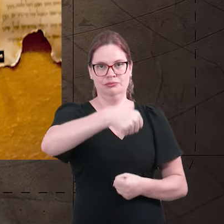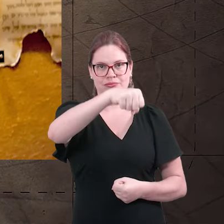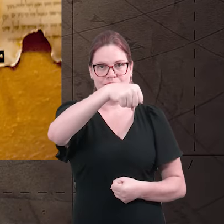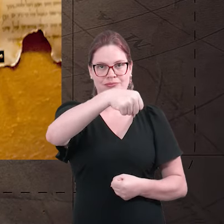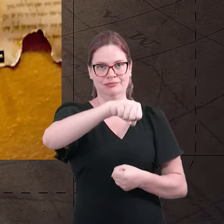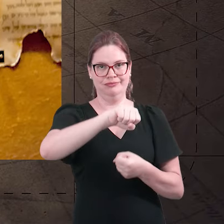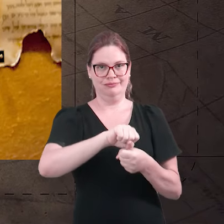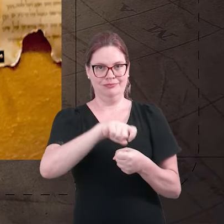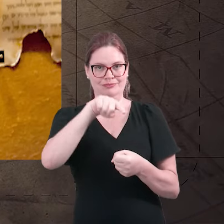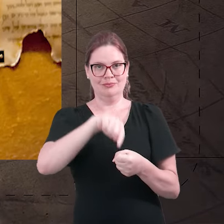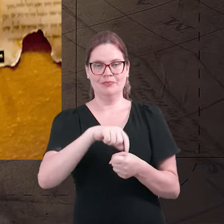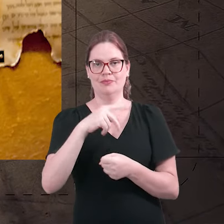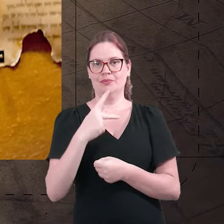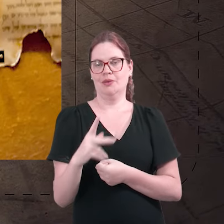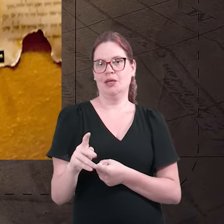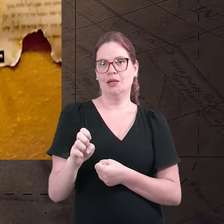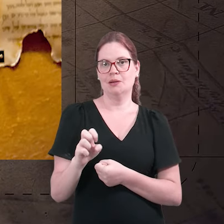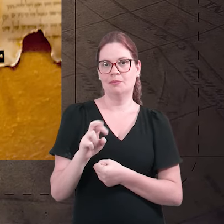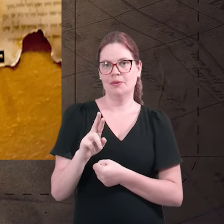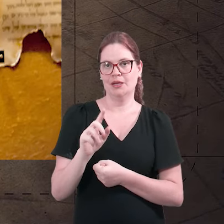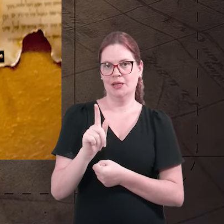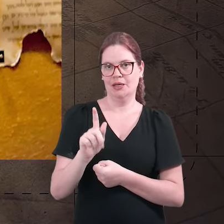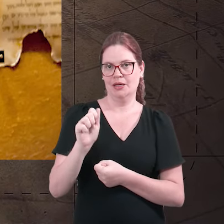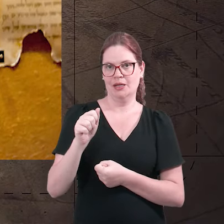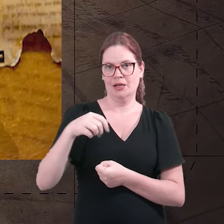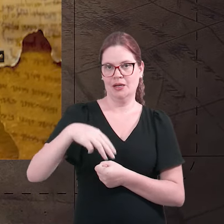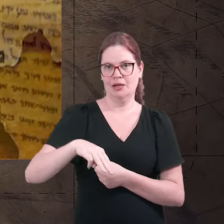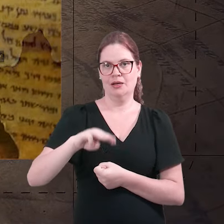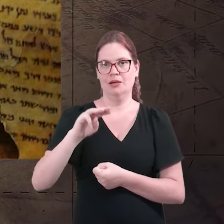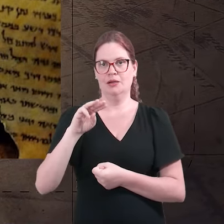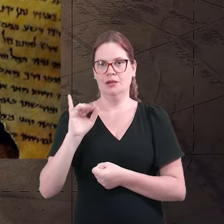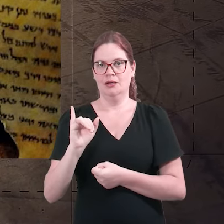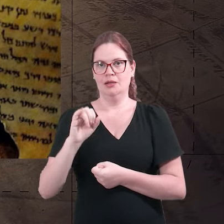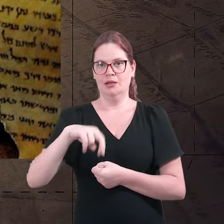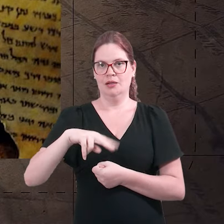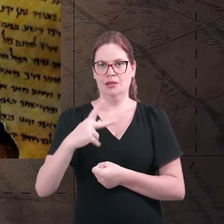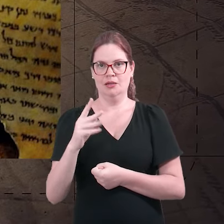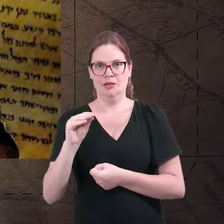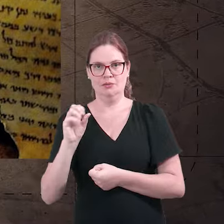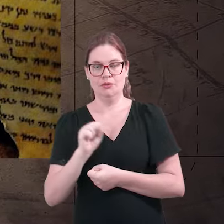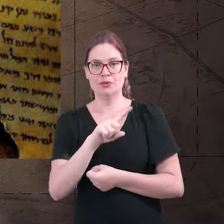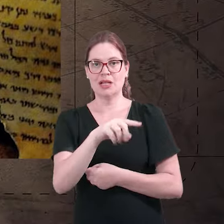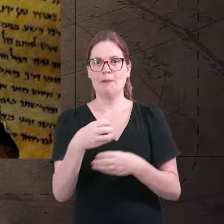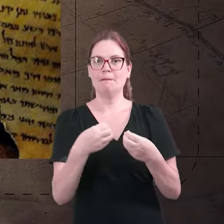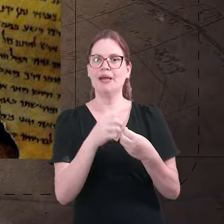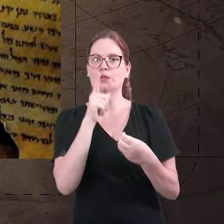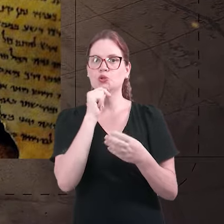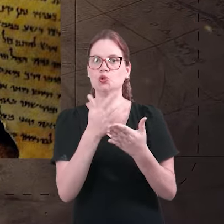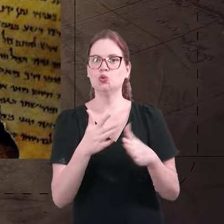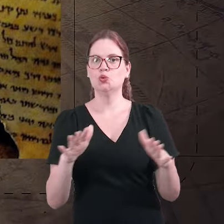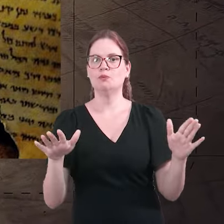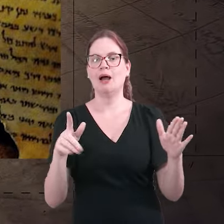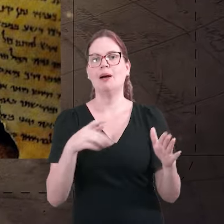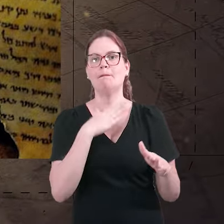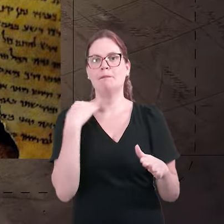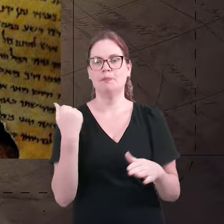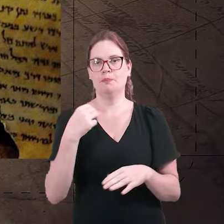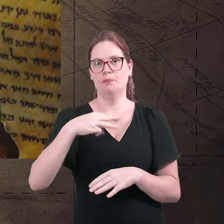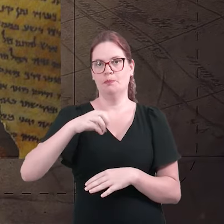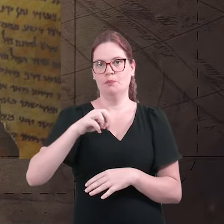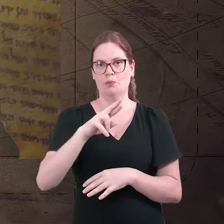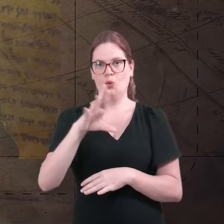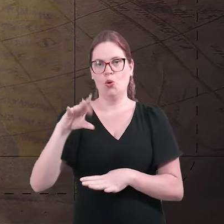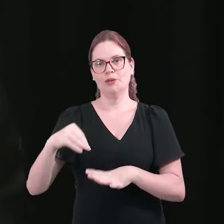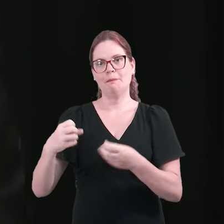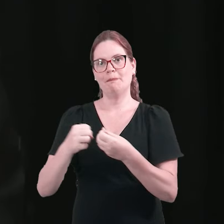Morto. E esses pergaminhos foram achados ali na região de Qumran, próximo